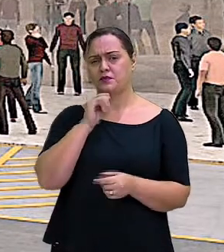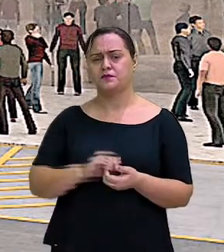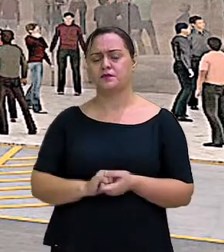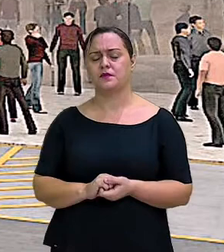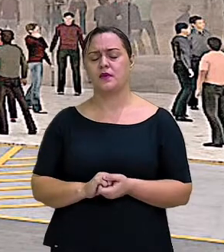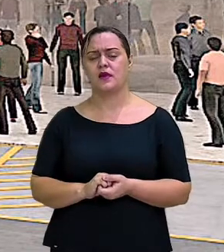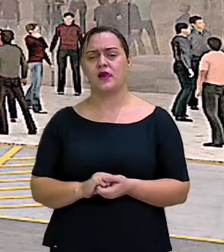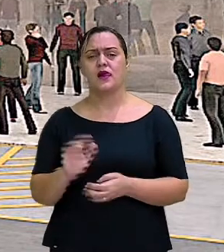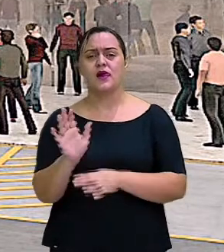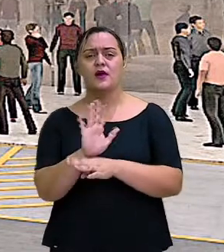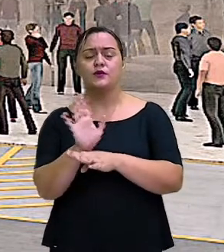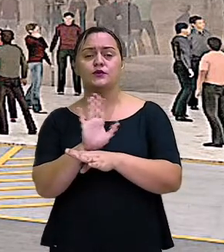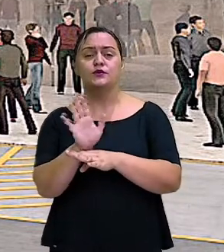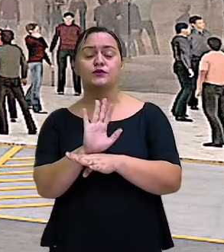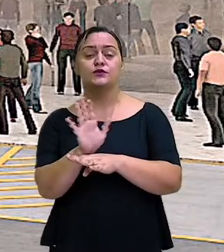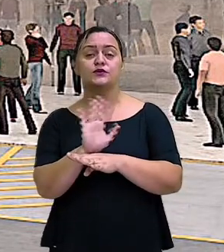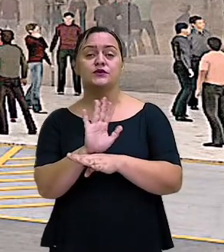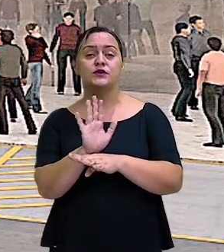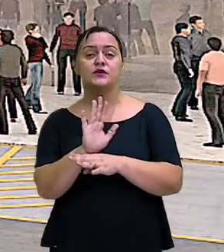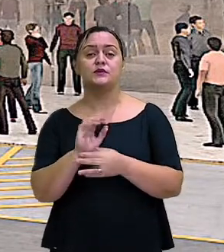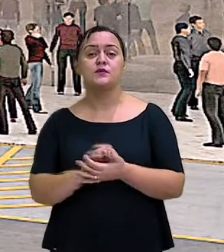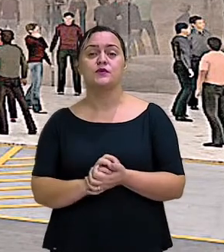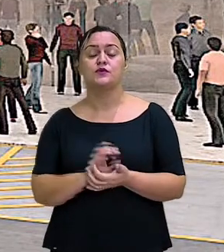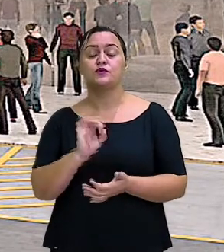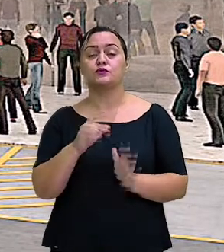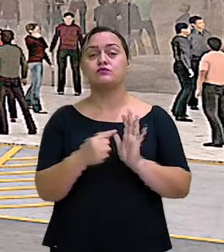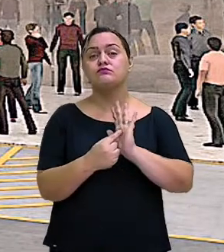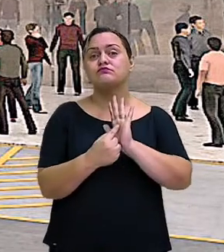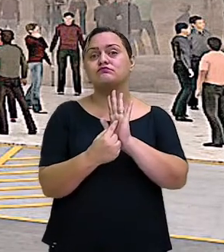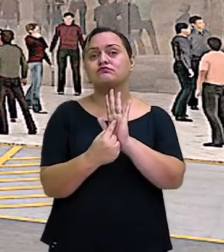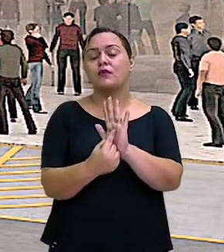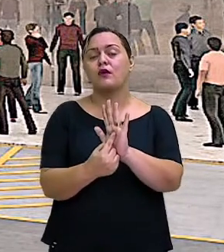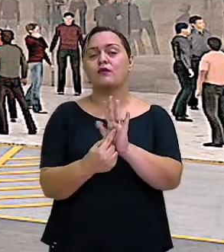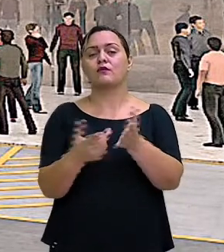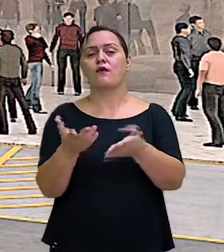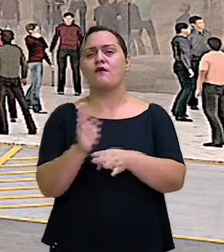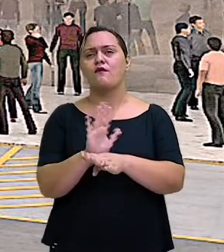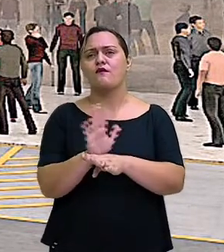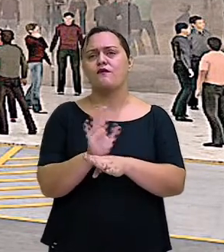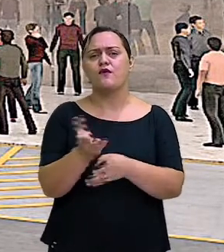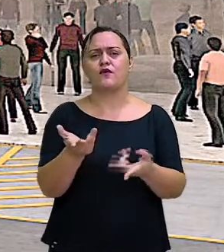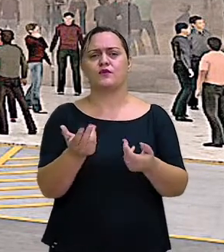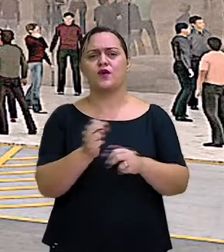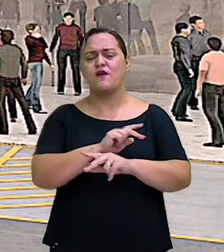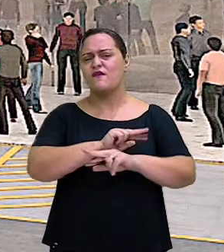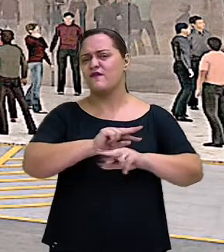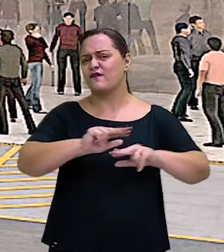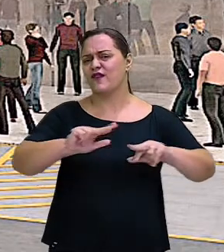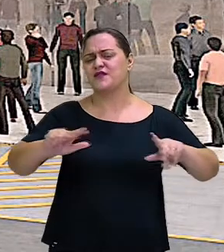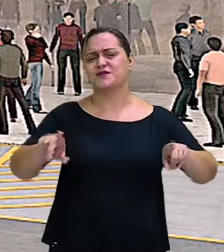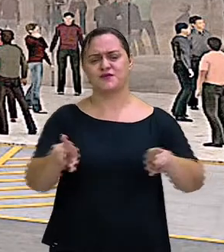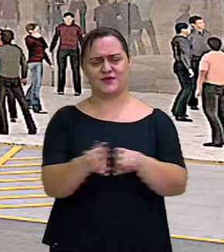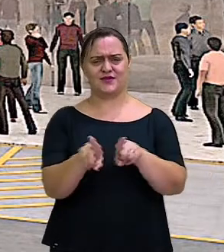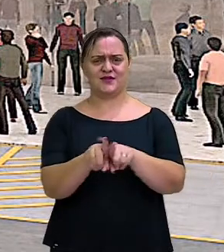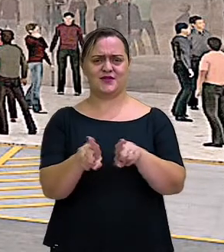se limitem à exibição de filmes, espaços que incentivem a prática de yoga, ciclismo,